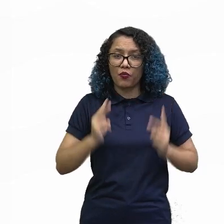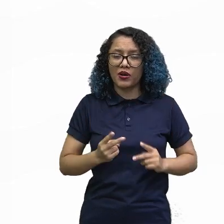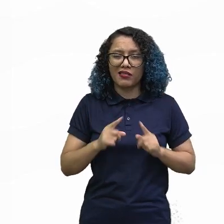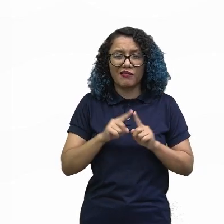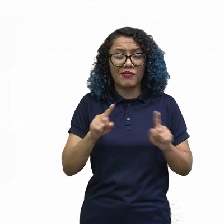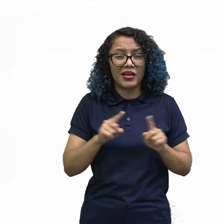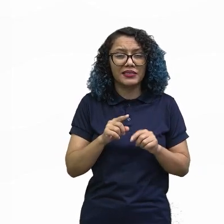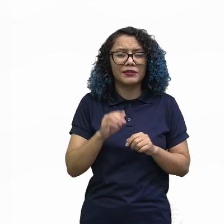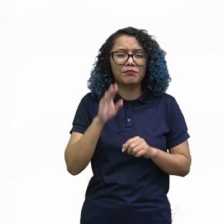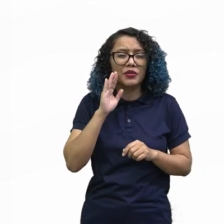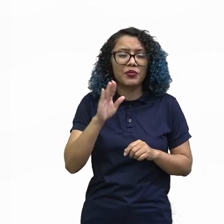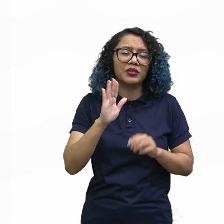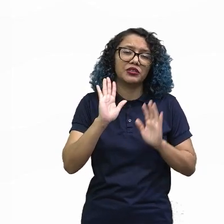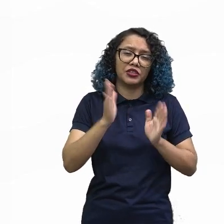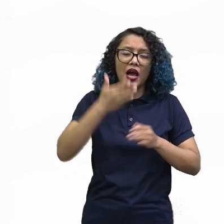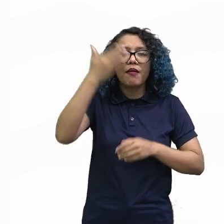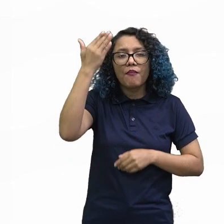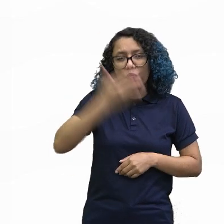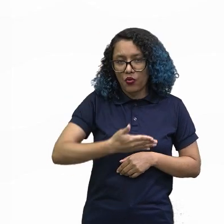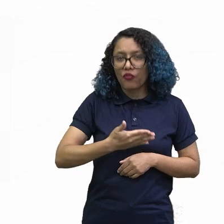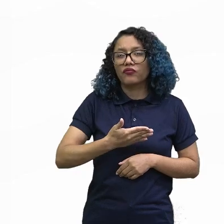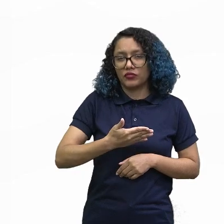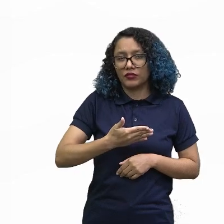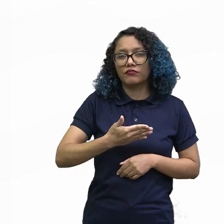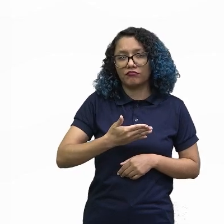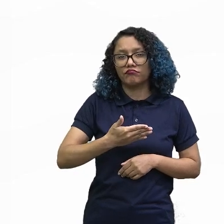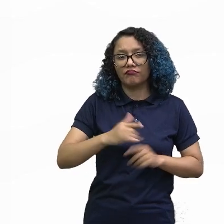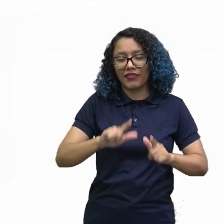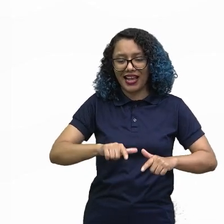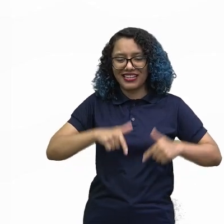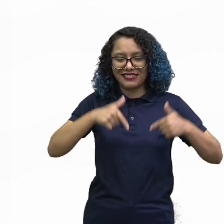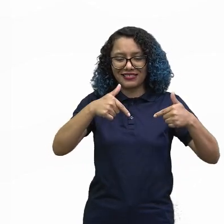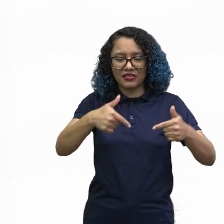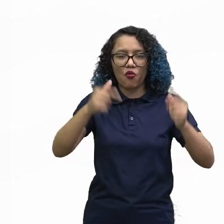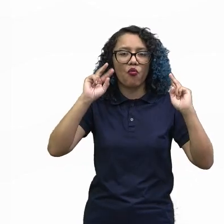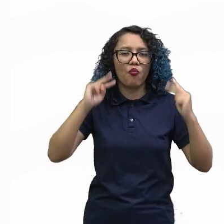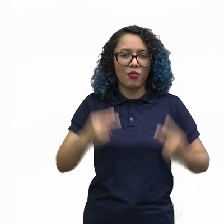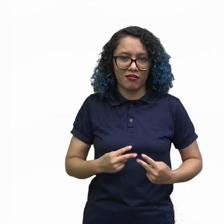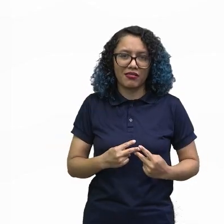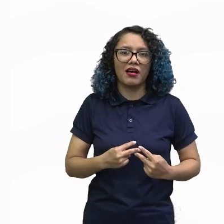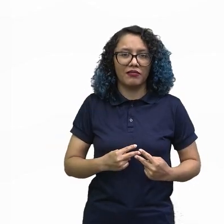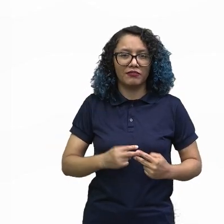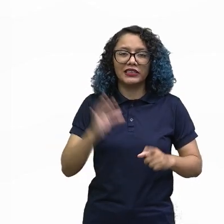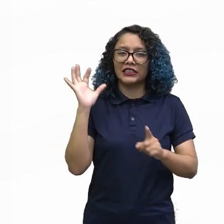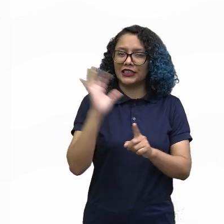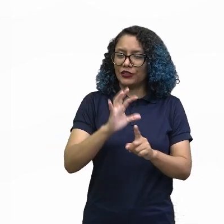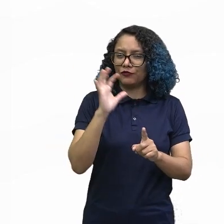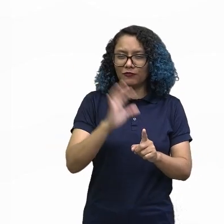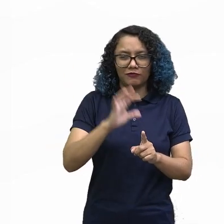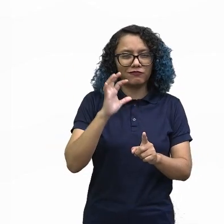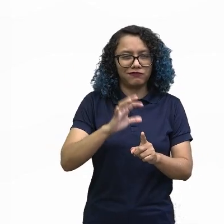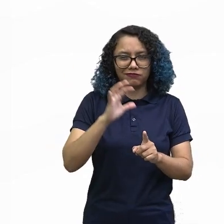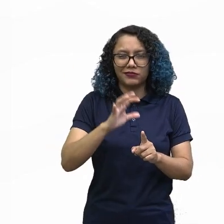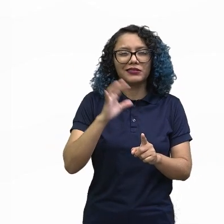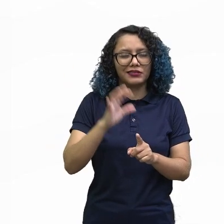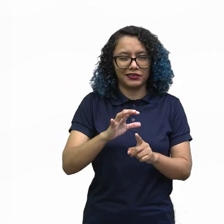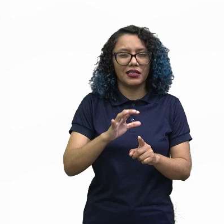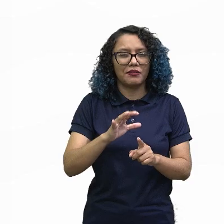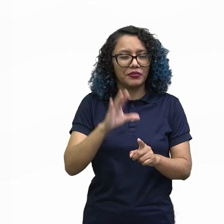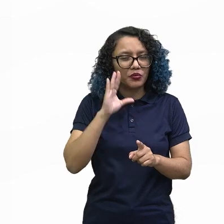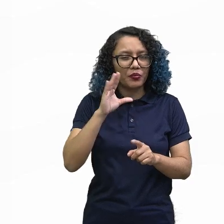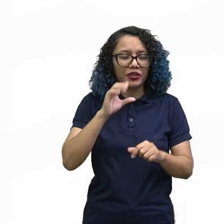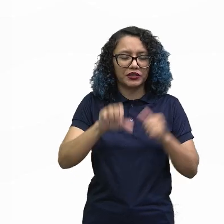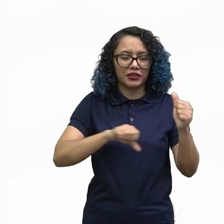né, pessoal, a gente já comprovou que a atividade humana, ela contribui muito para essa mudança climática e para